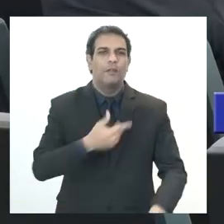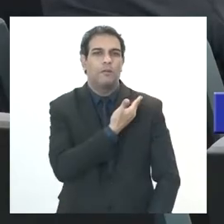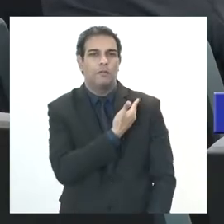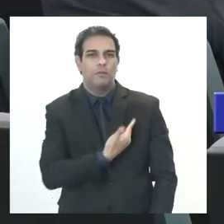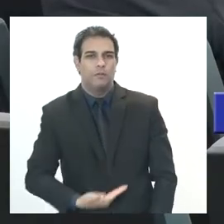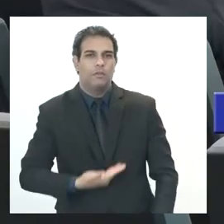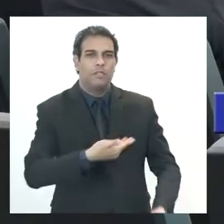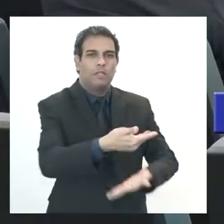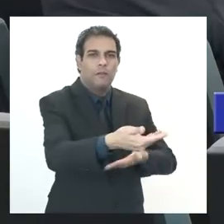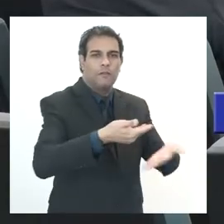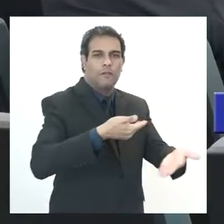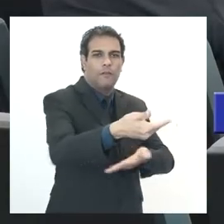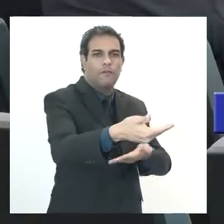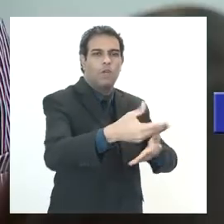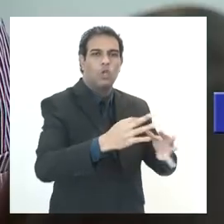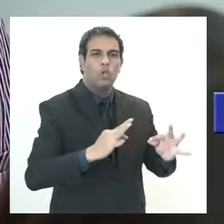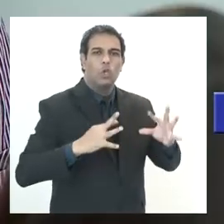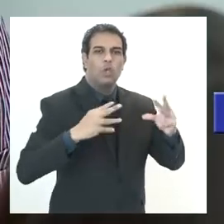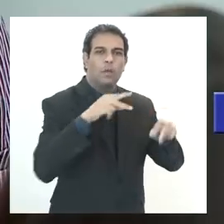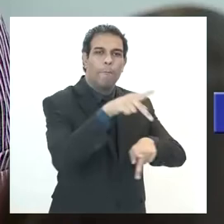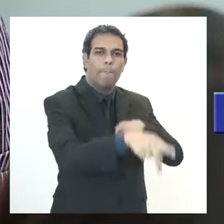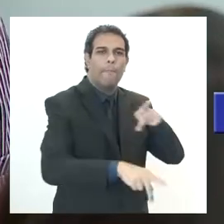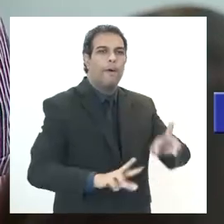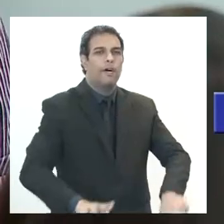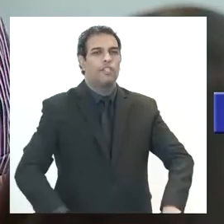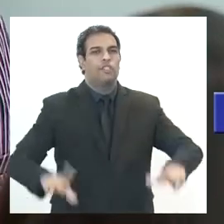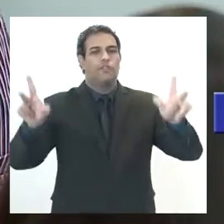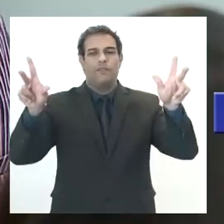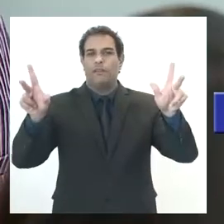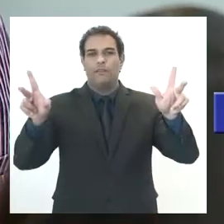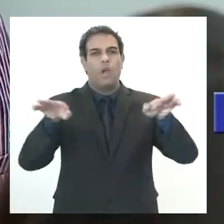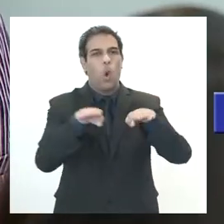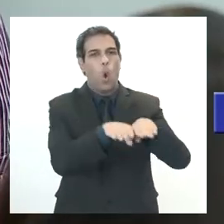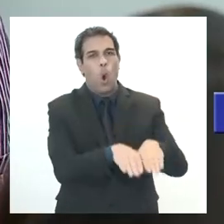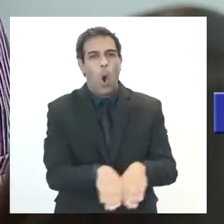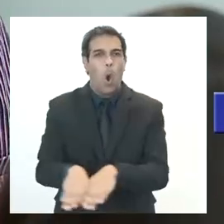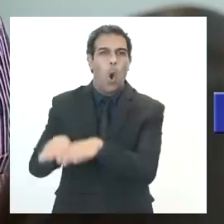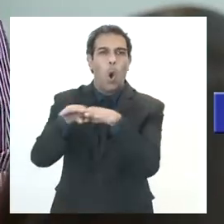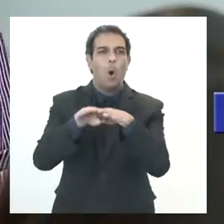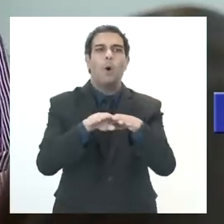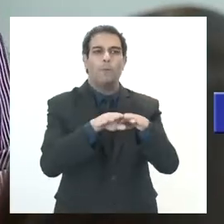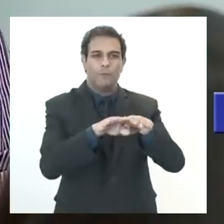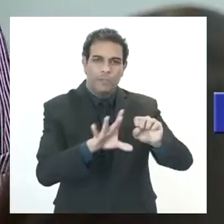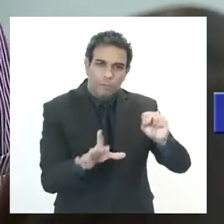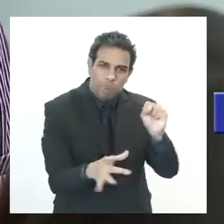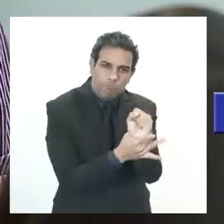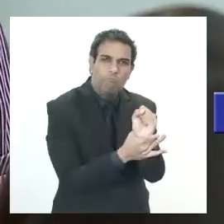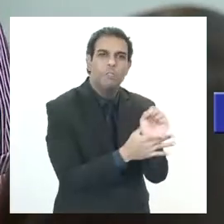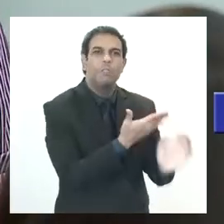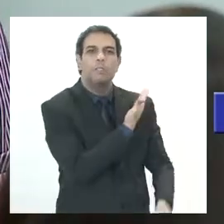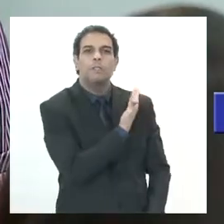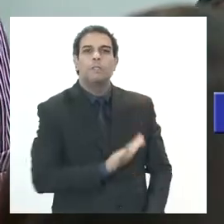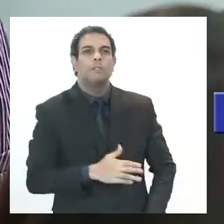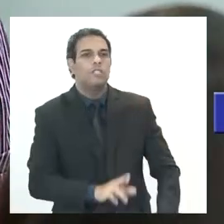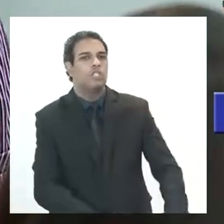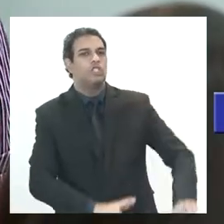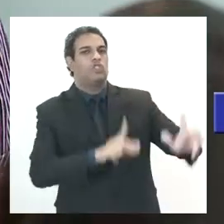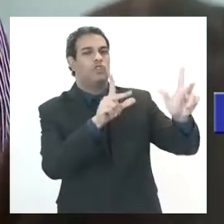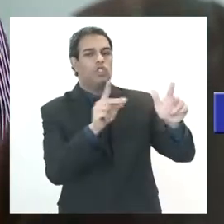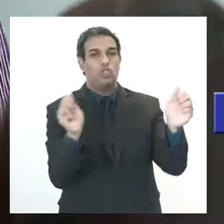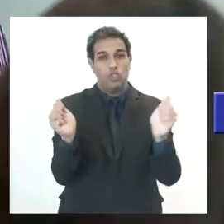sermos ao povo do Rio de Janeiro e não há diferença entre nós então ficou pode da Segurança Pública pode fazer toda a diferença que esse movimento